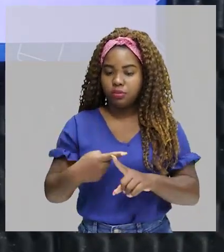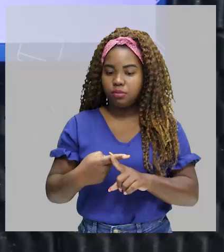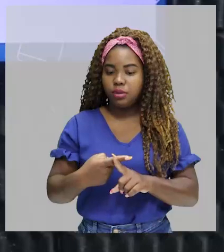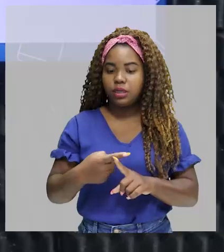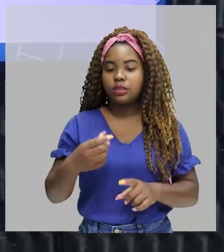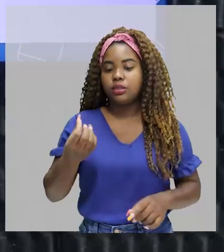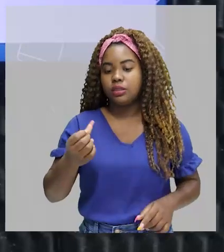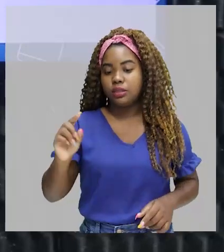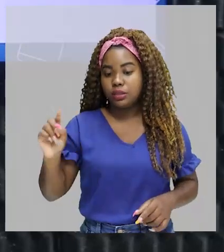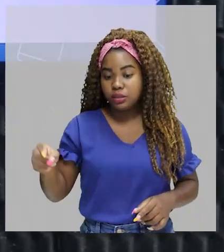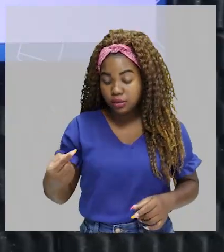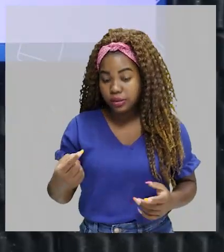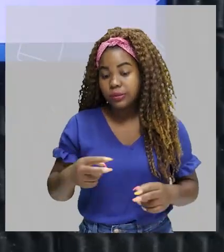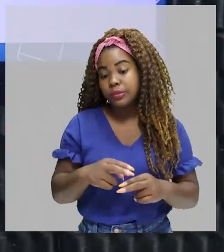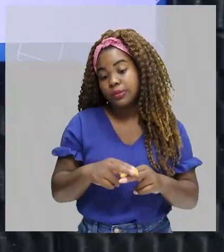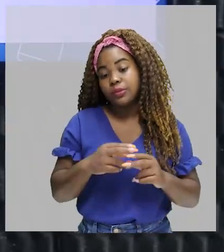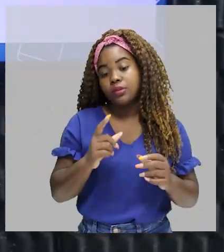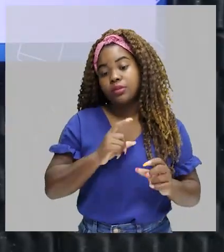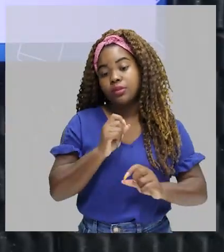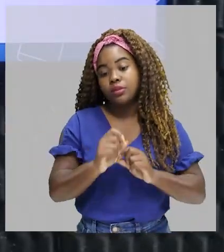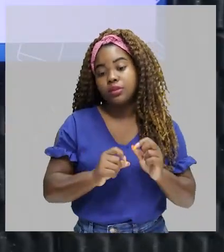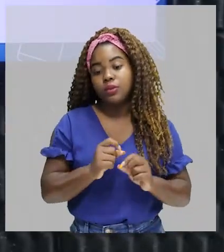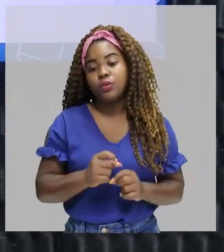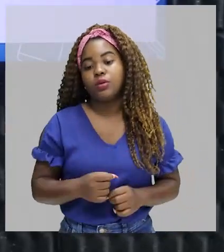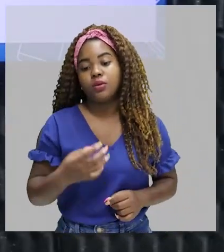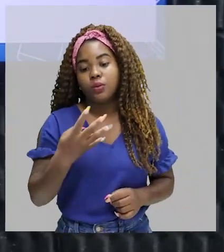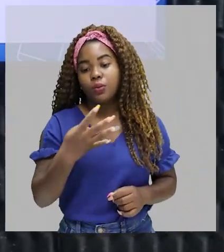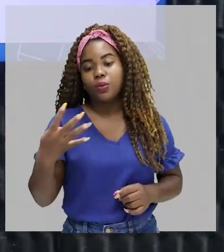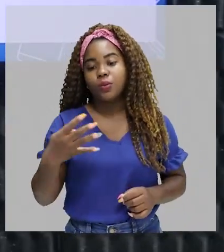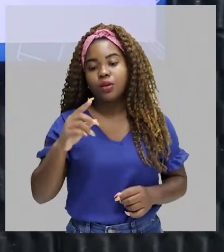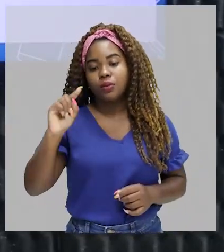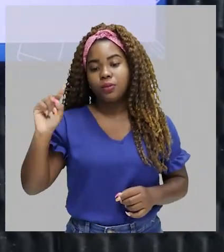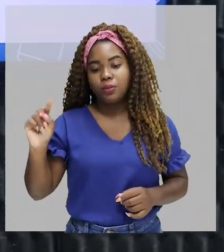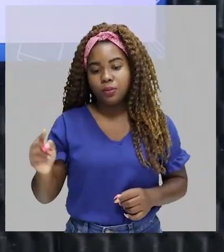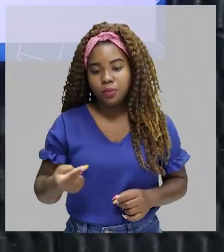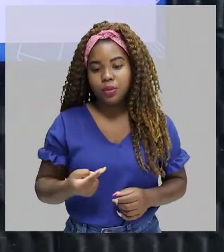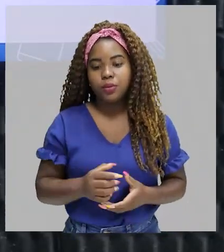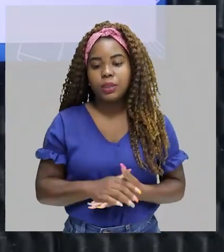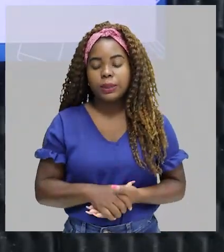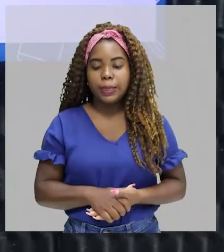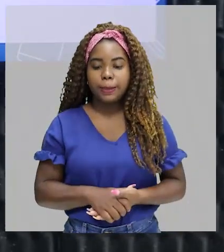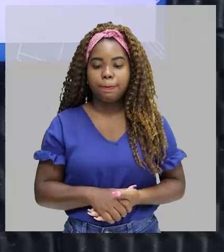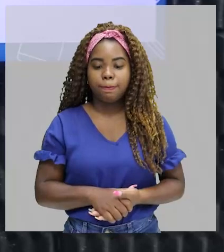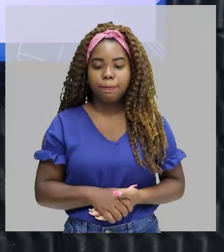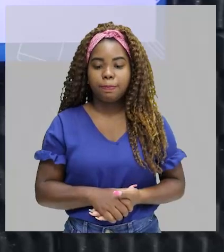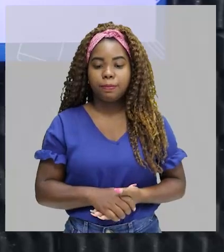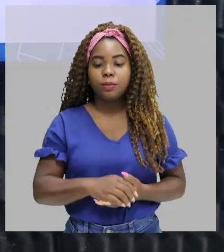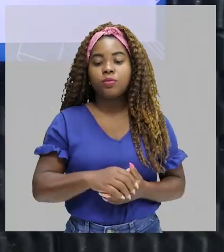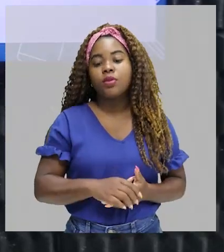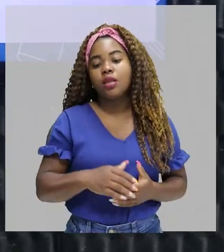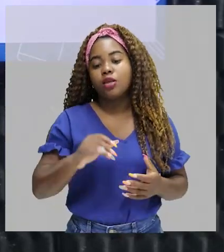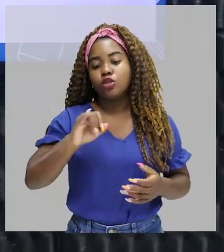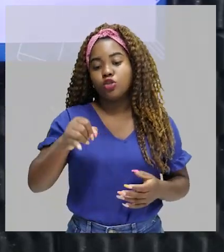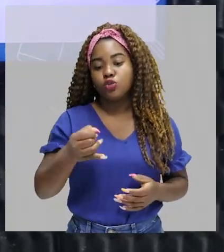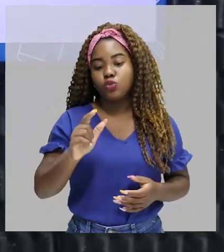os 6 mil, portanto, eu tenho em junho R$ 44 mil. Julho,